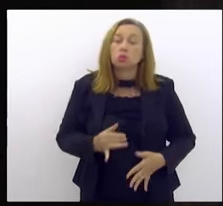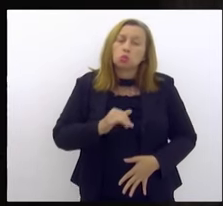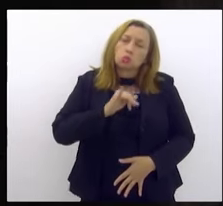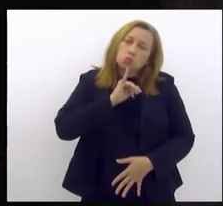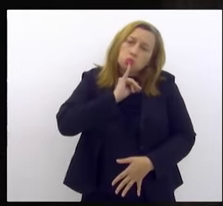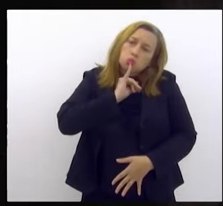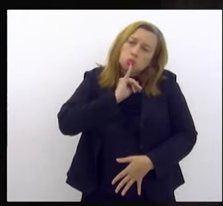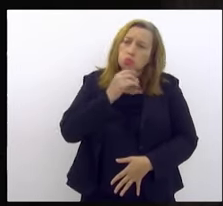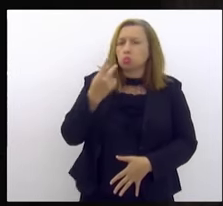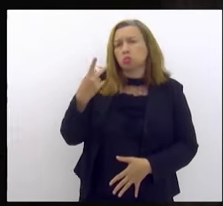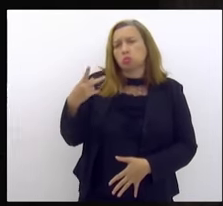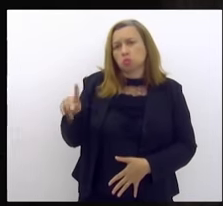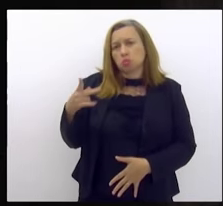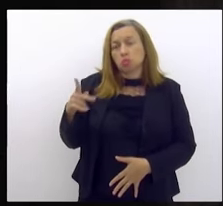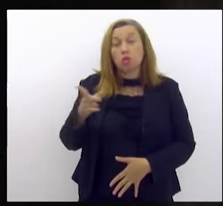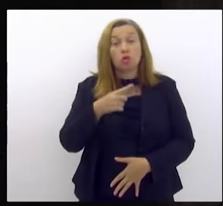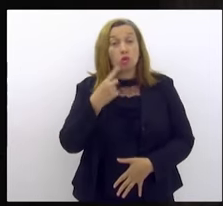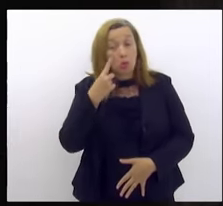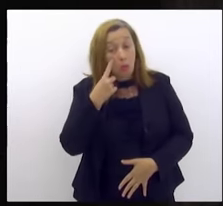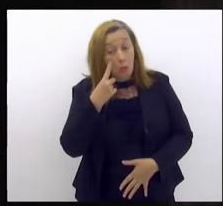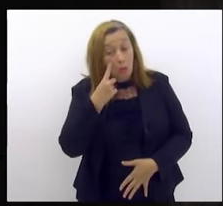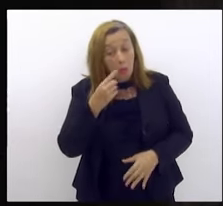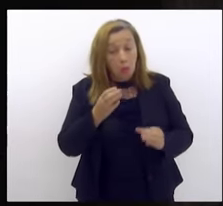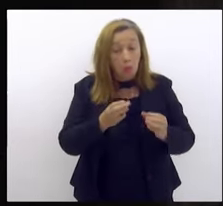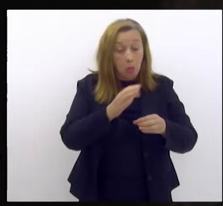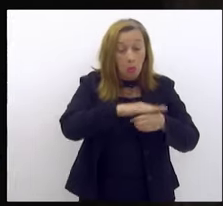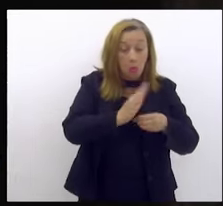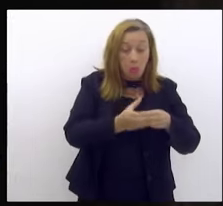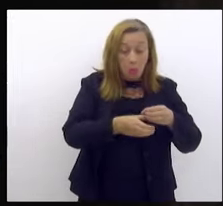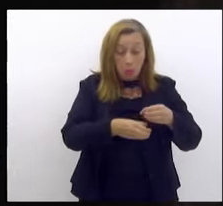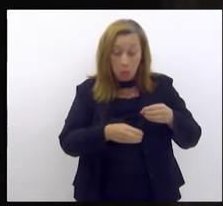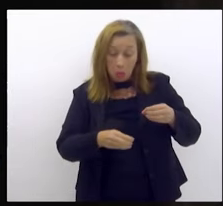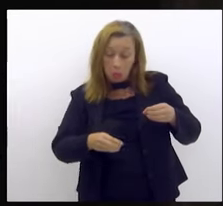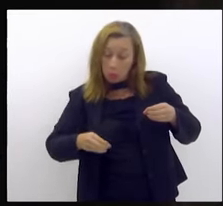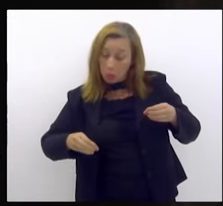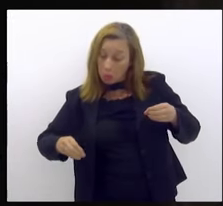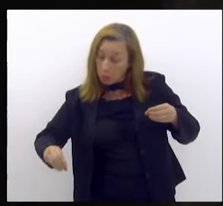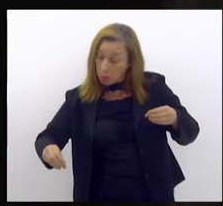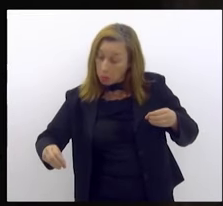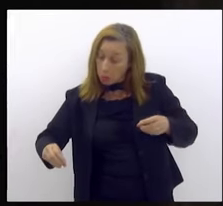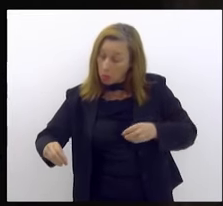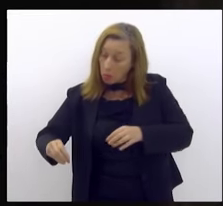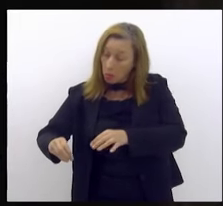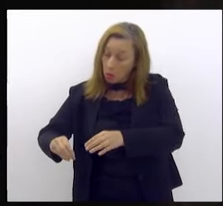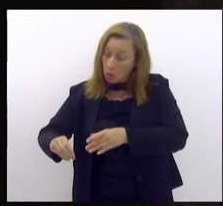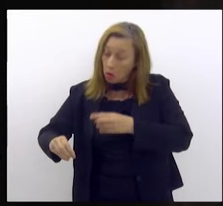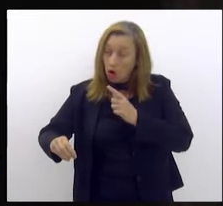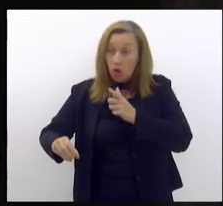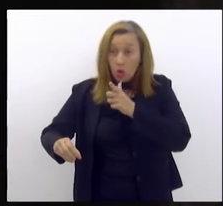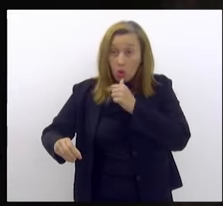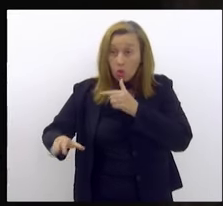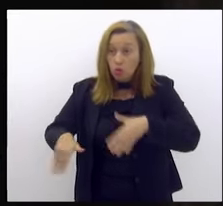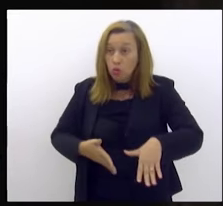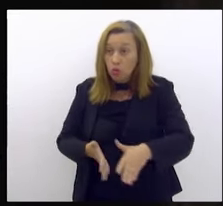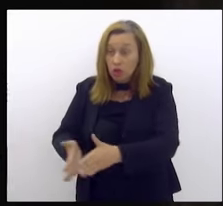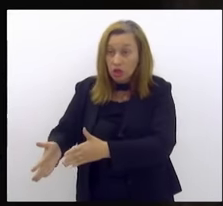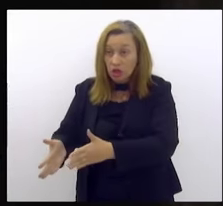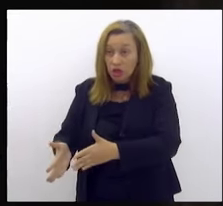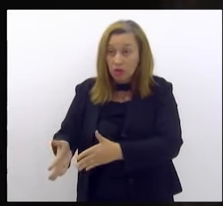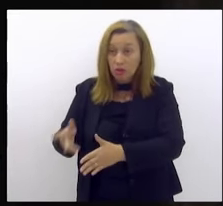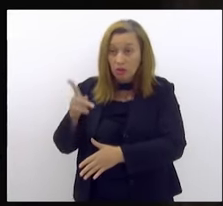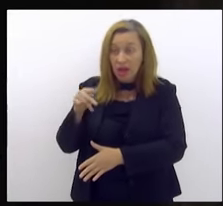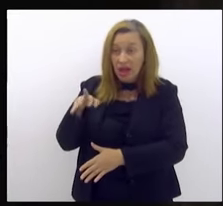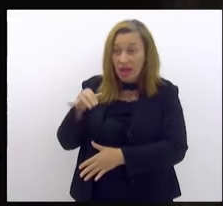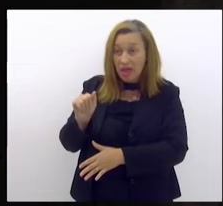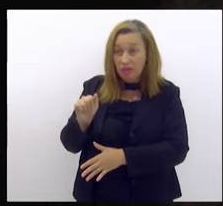tristeza dele, nós presenciamos o esgoto hospitalar sendo despejado no Rio Paraíba do Sul, e eu dei voz de prisão ao secretário